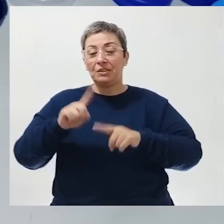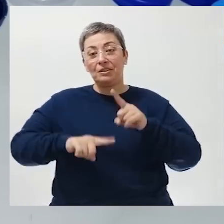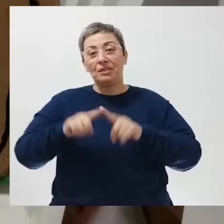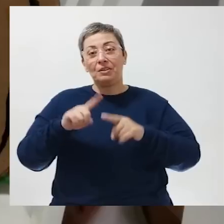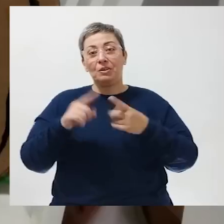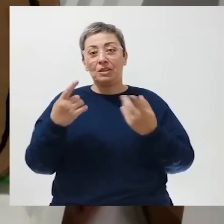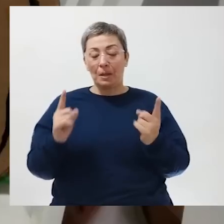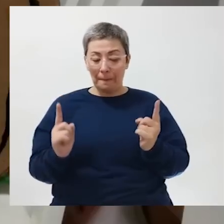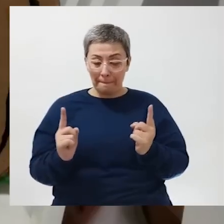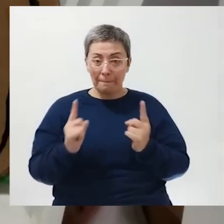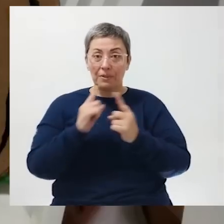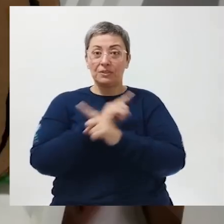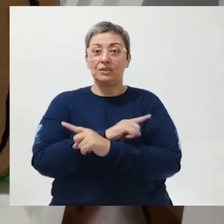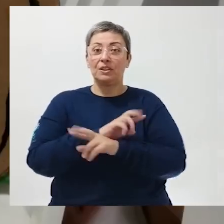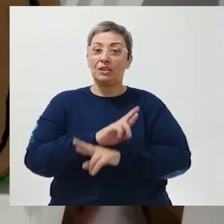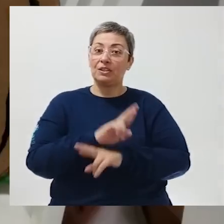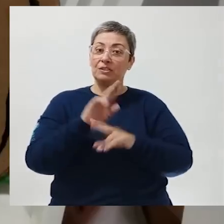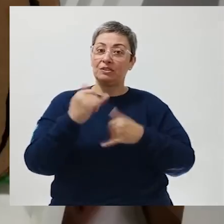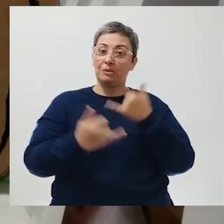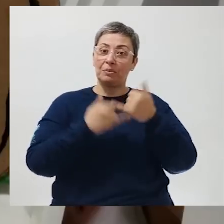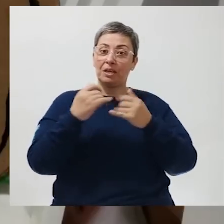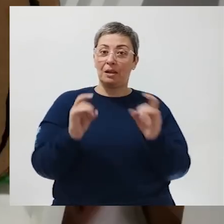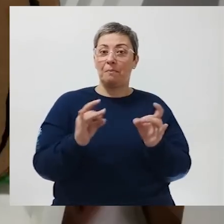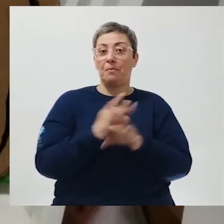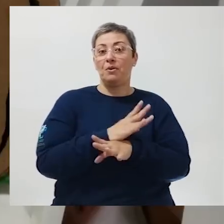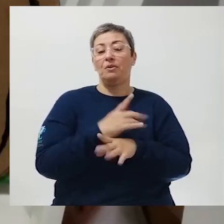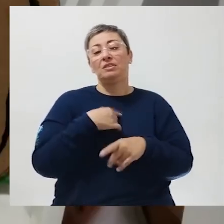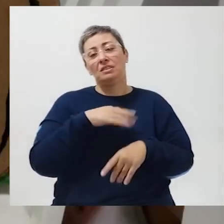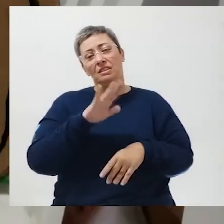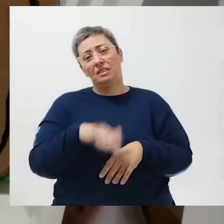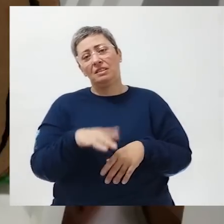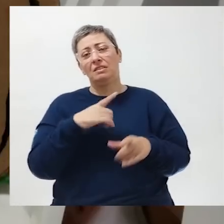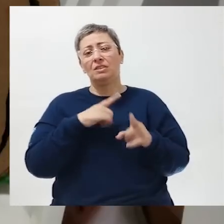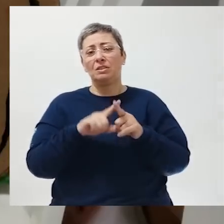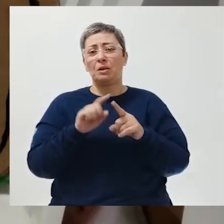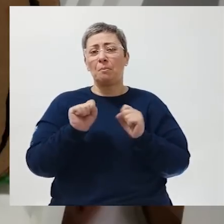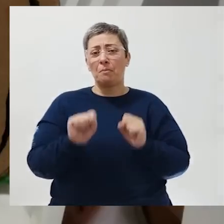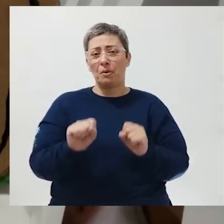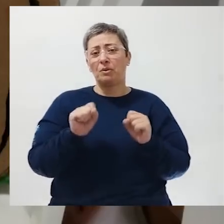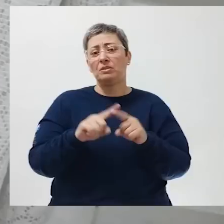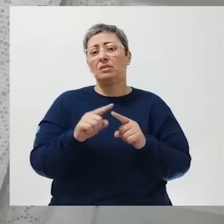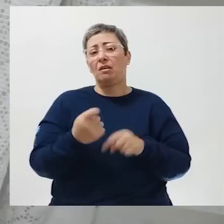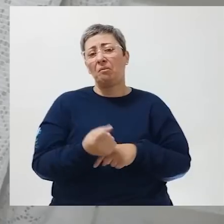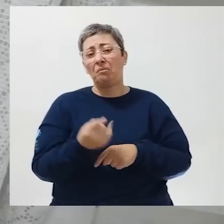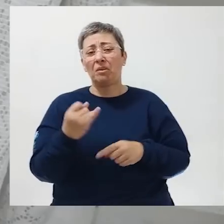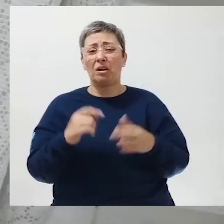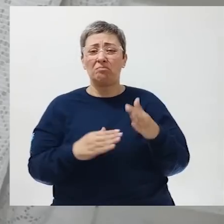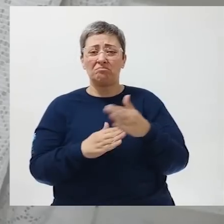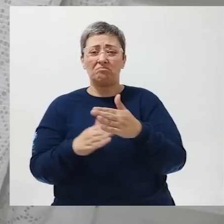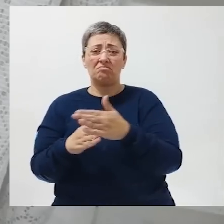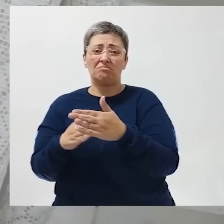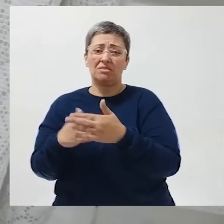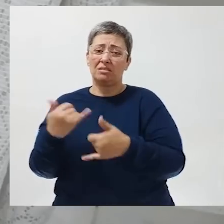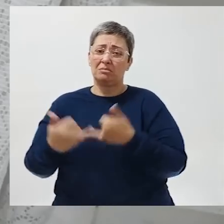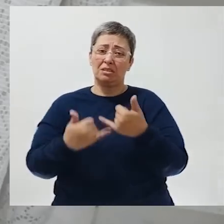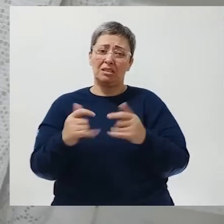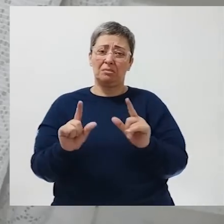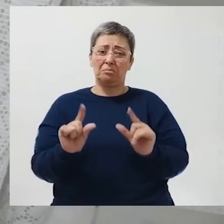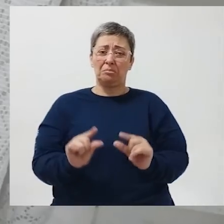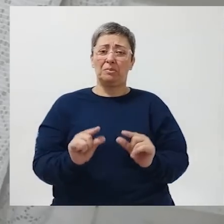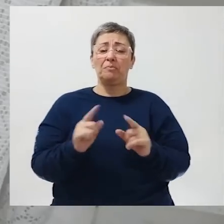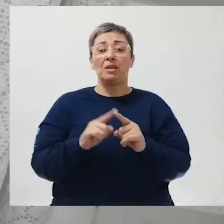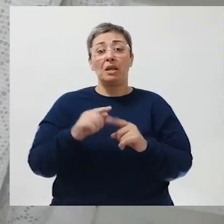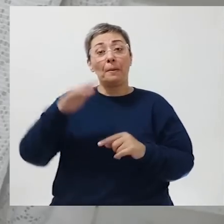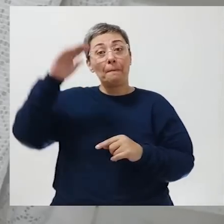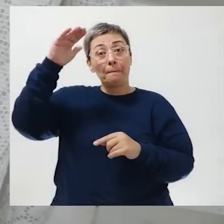é um contraponto aos brinquedos prontos que muitas vezes possibilitam um número muito limitado de brincadeiras. O papel